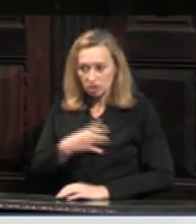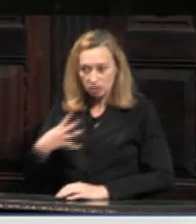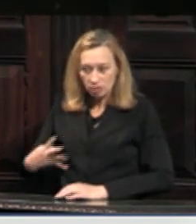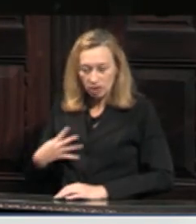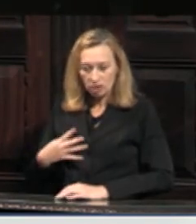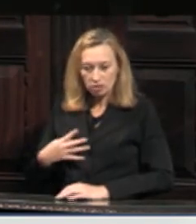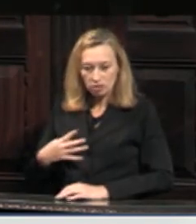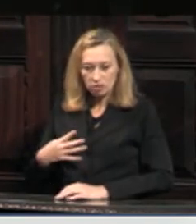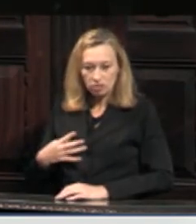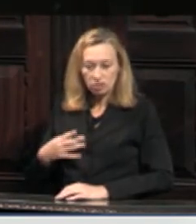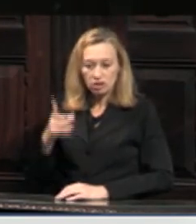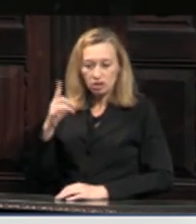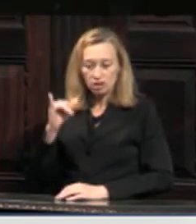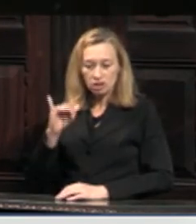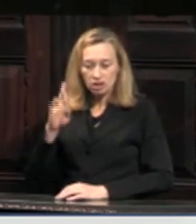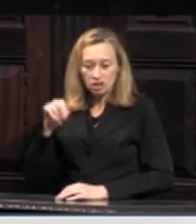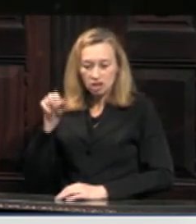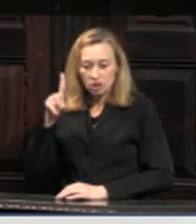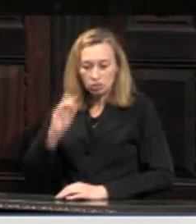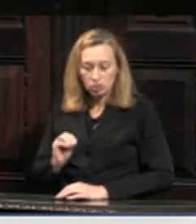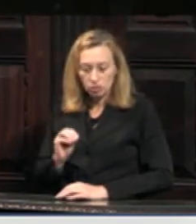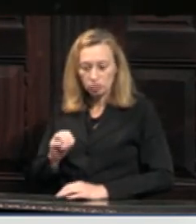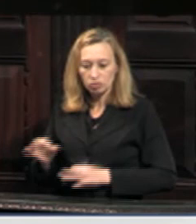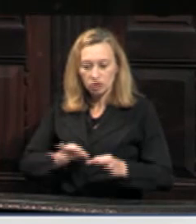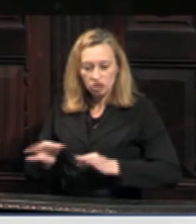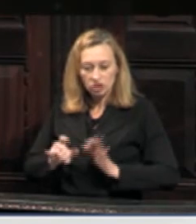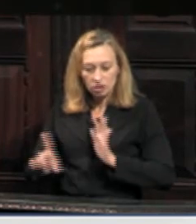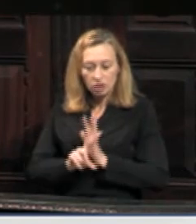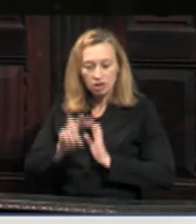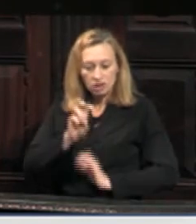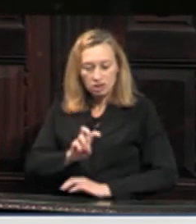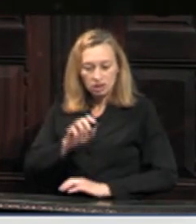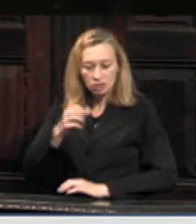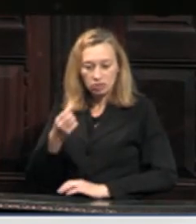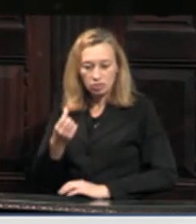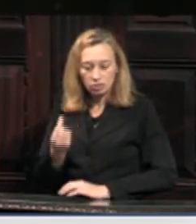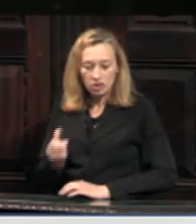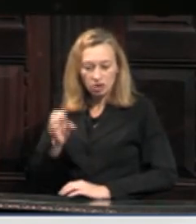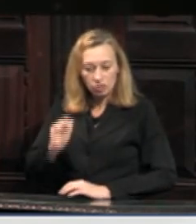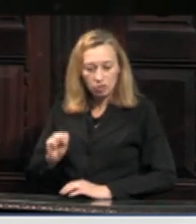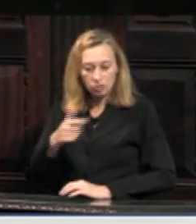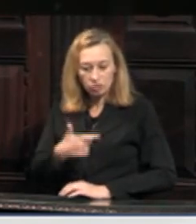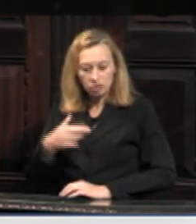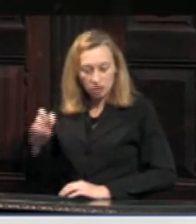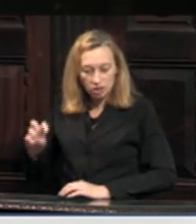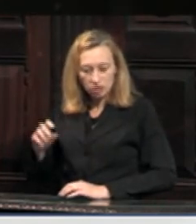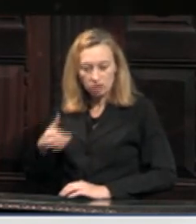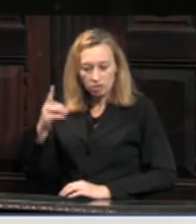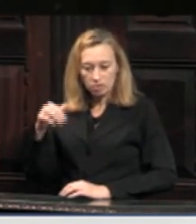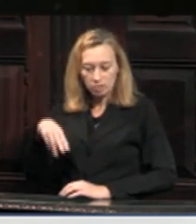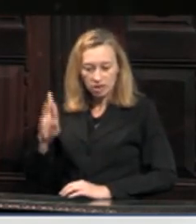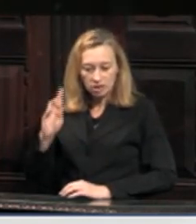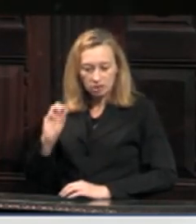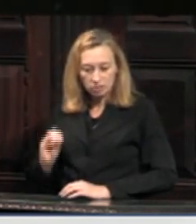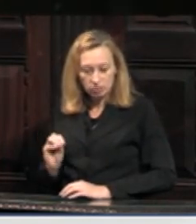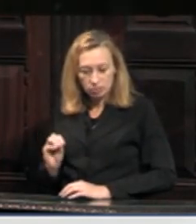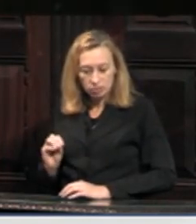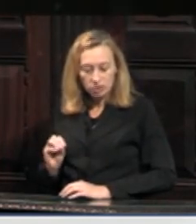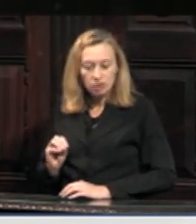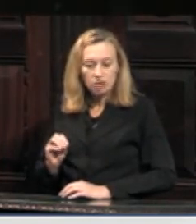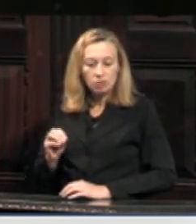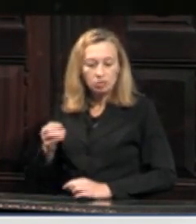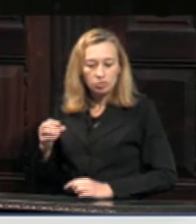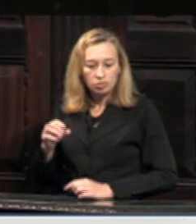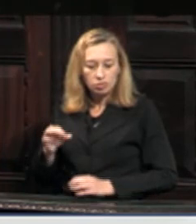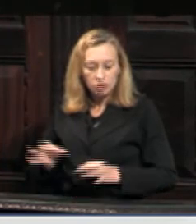3234-2014, deputado Iranildo Campos. Projeto de Lei 568-2015, deputado Marcos Vinícius. Projeto de